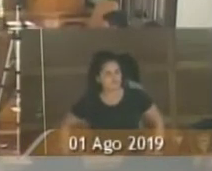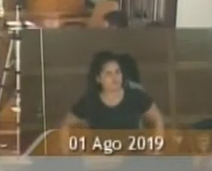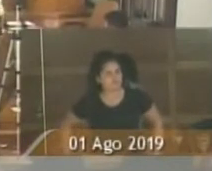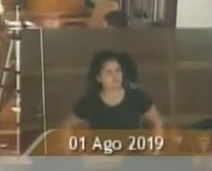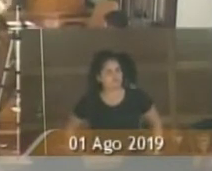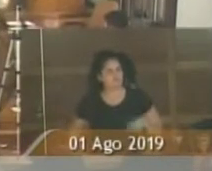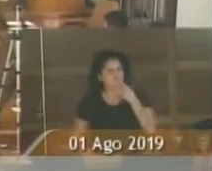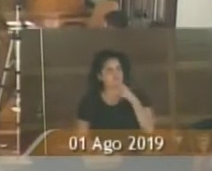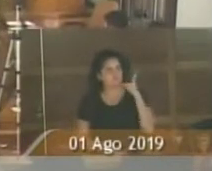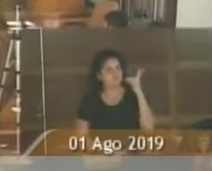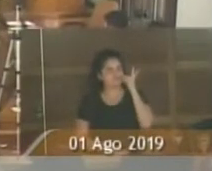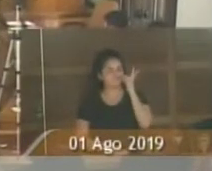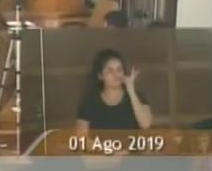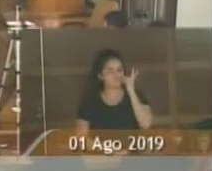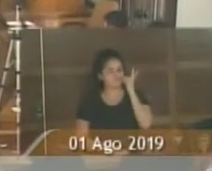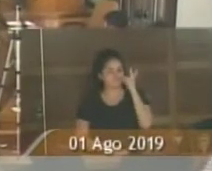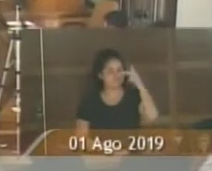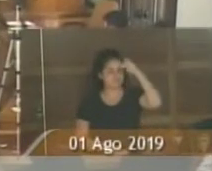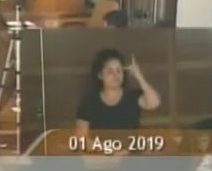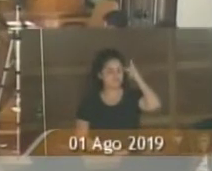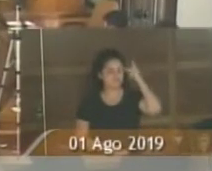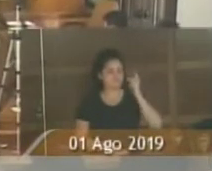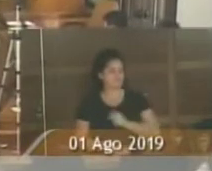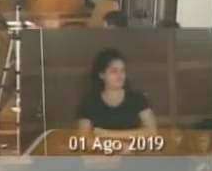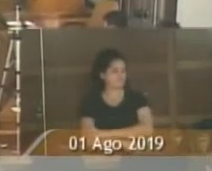Com a palavra, vereador Camu.